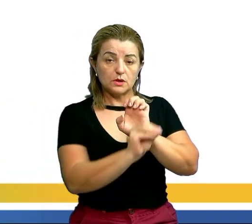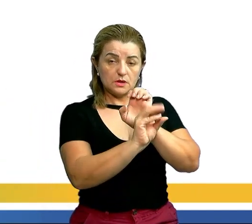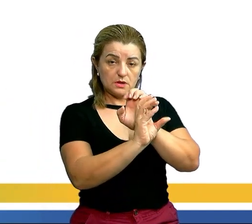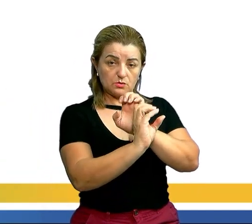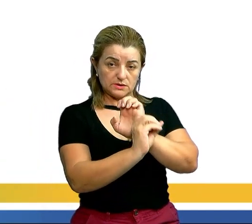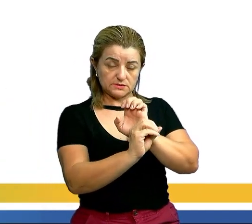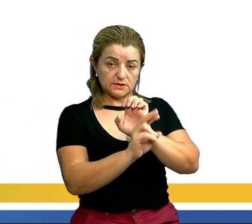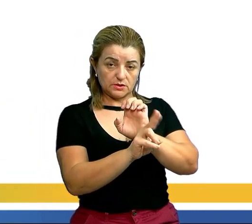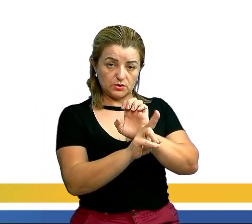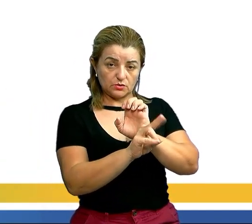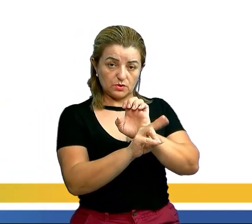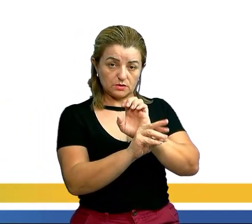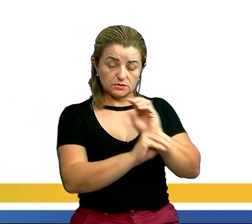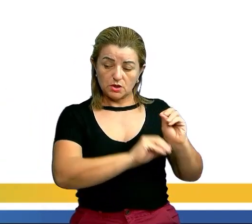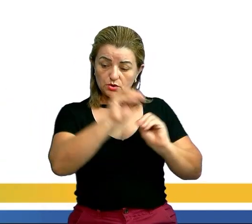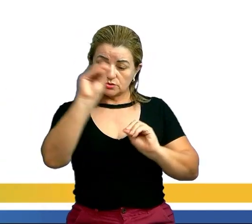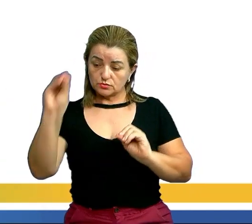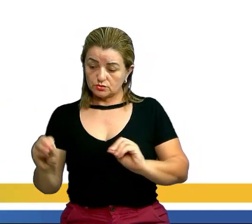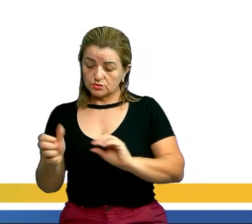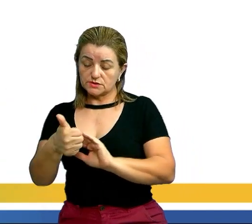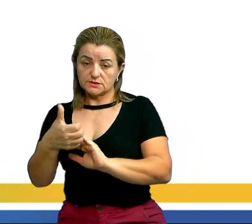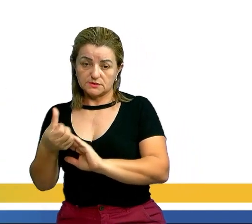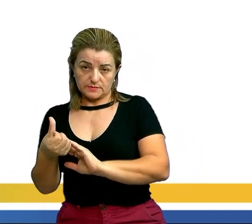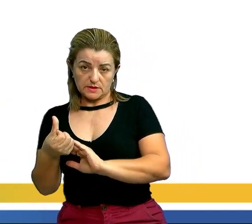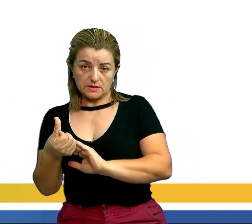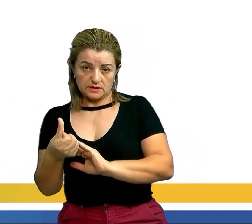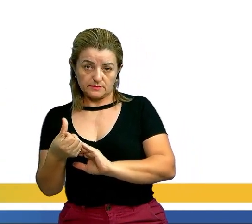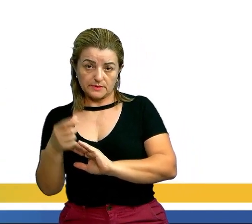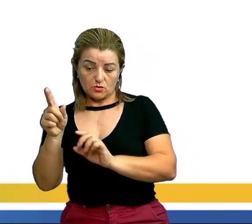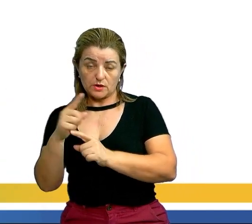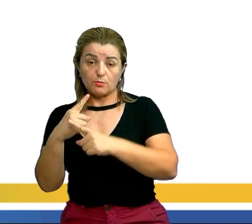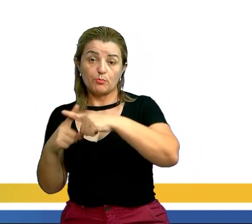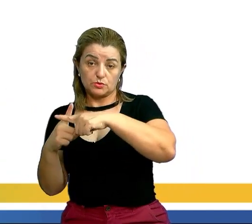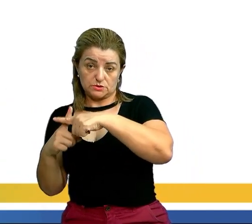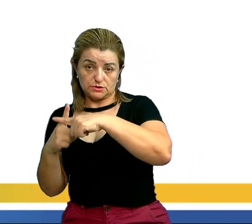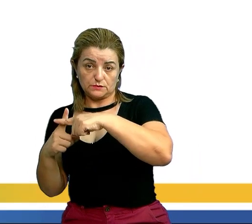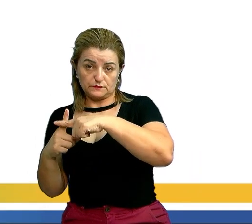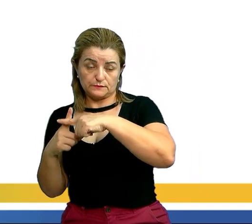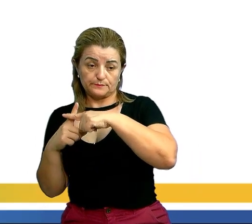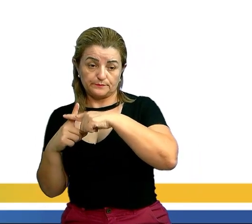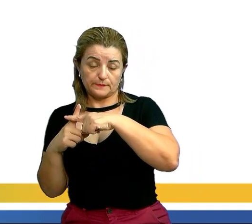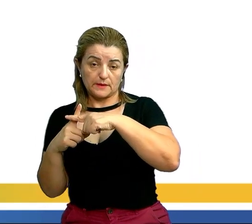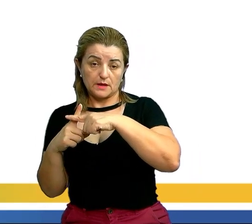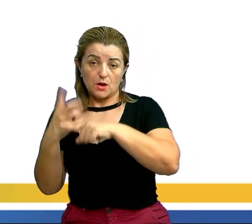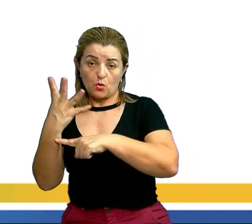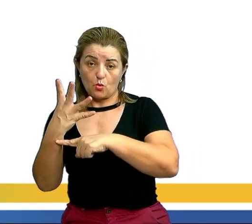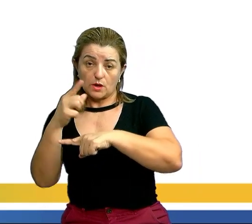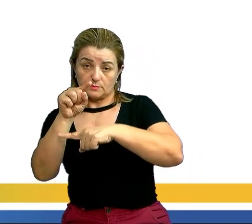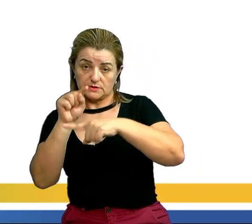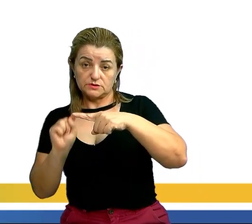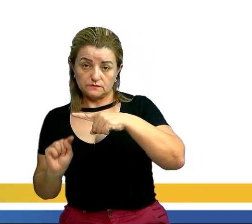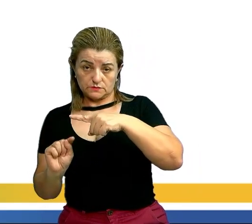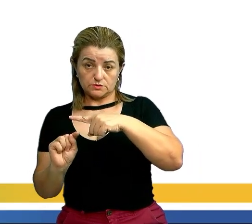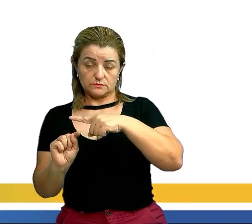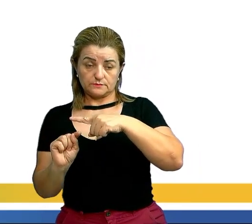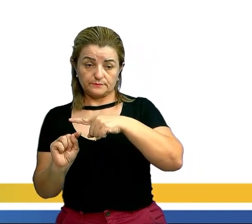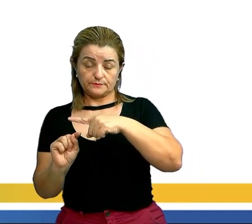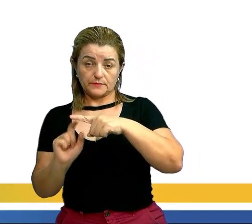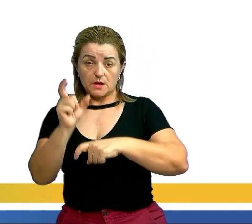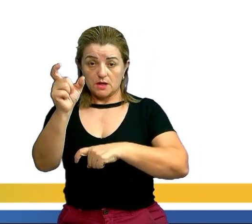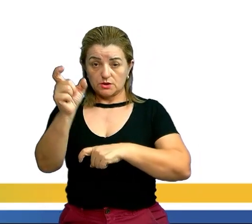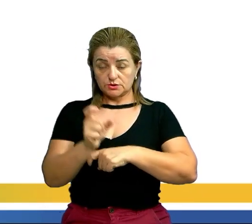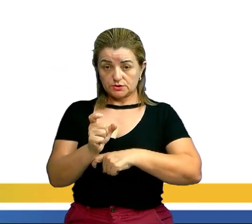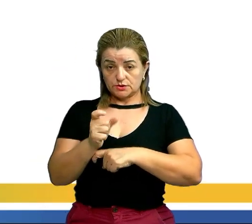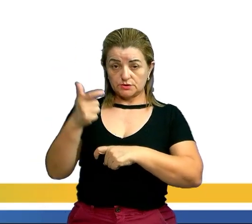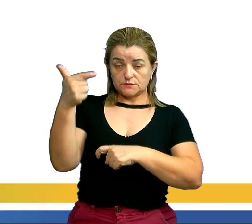lá. Ele estava negativo, foi positivo. O 4 que está multiplicando passa dividindo. X ao